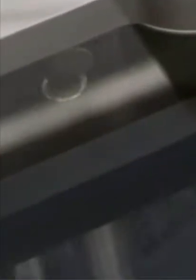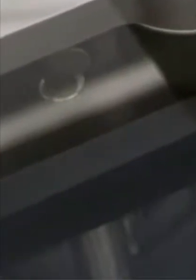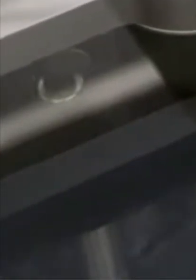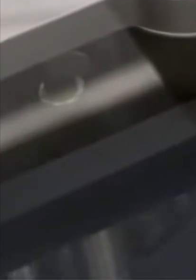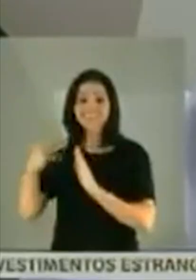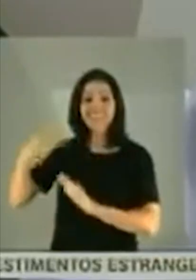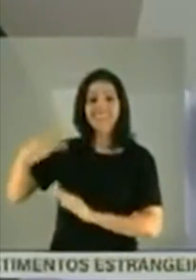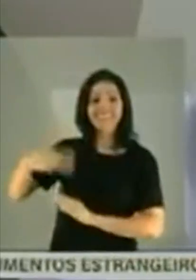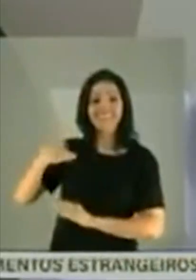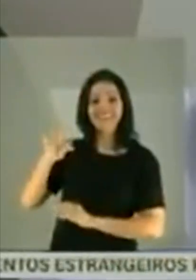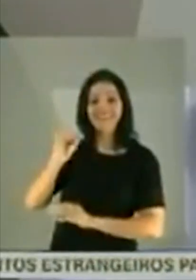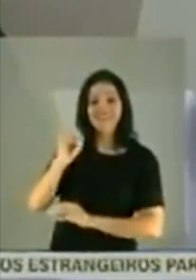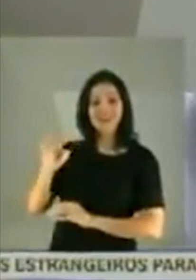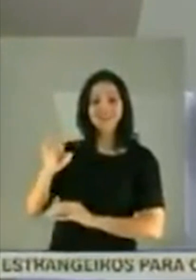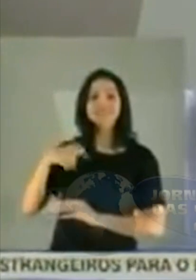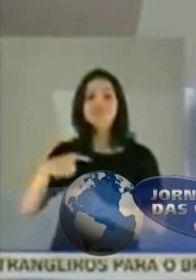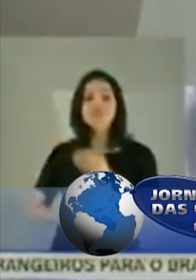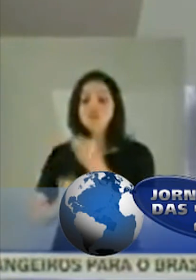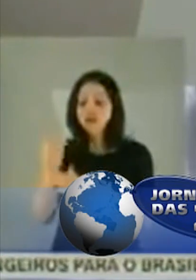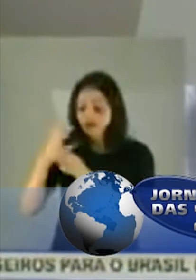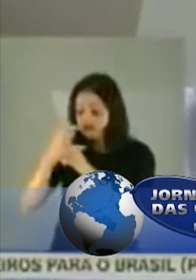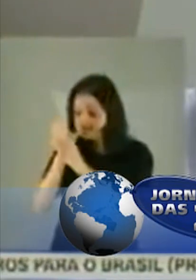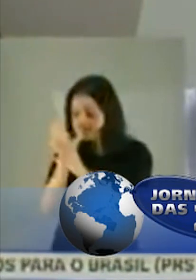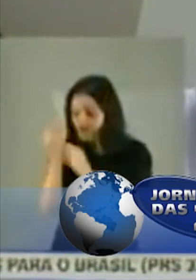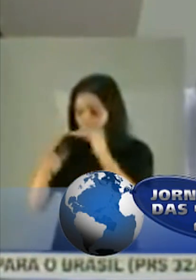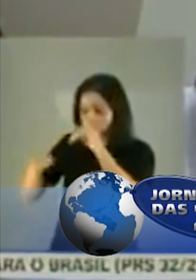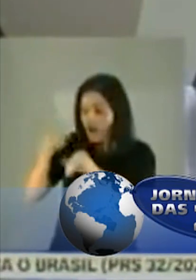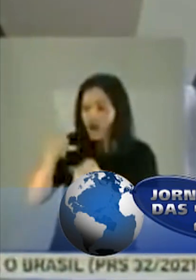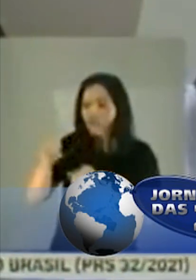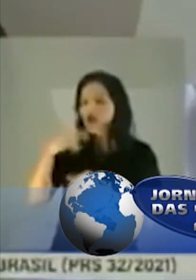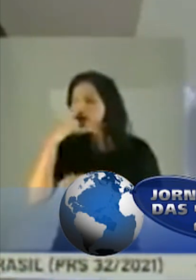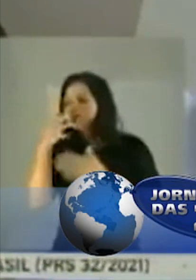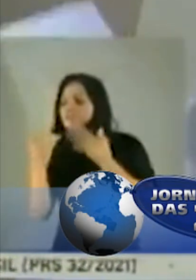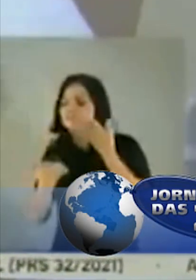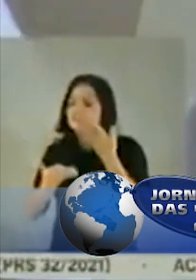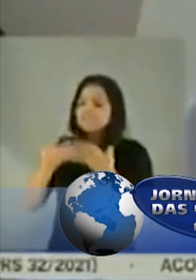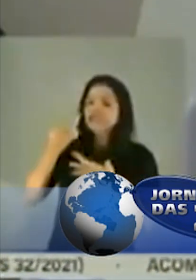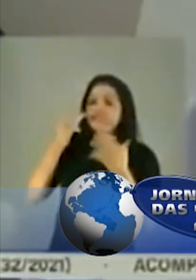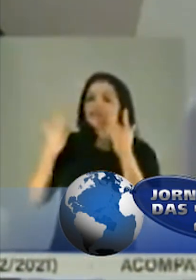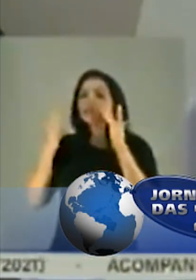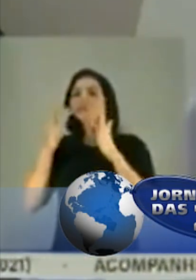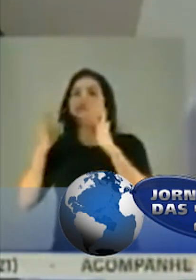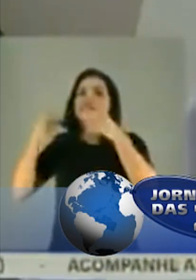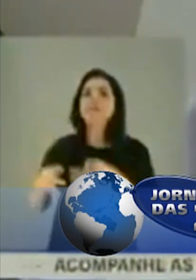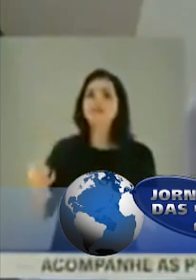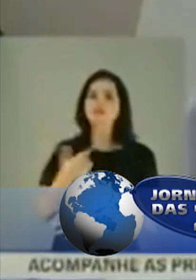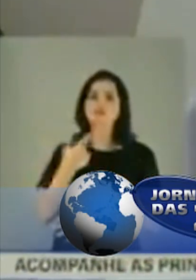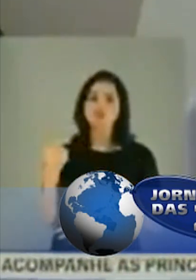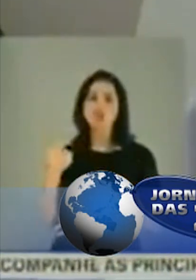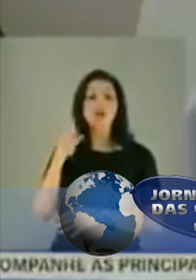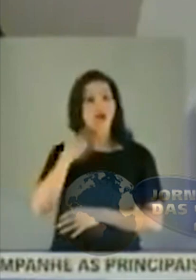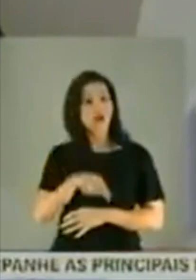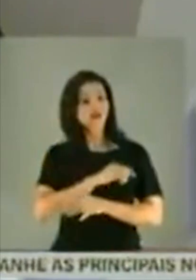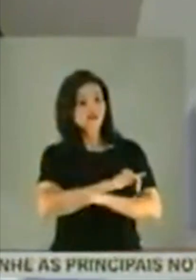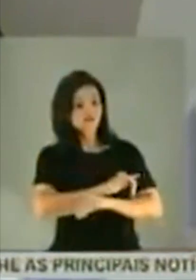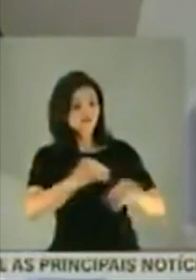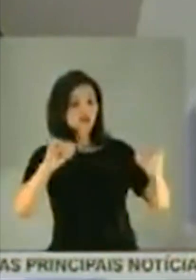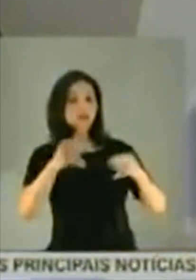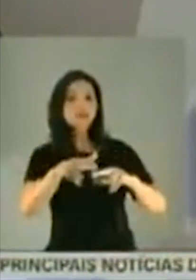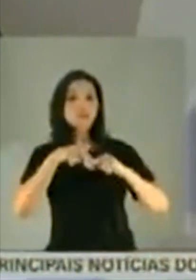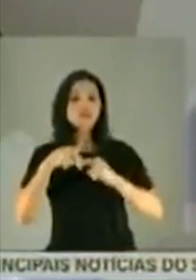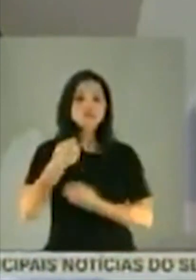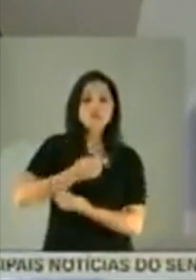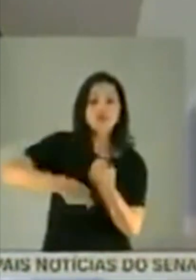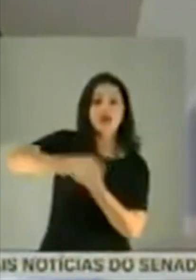de alguns produtos. O desenvolvimento da vacina, ele gera muitas incertezas. Então, este é um aspecto que permeou a